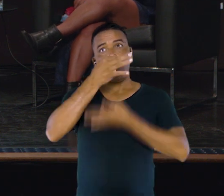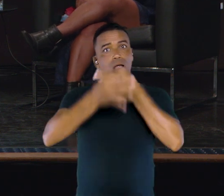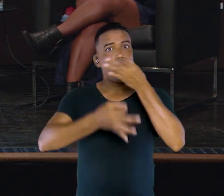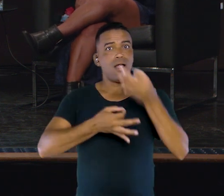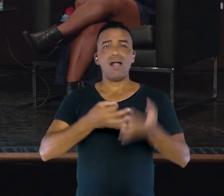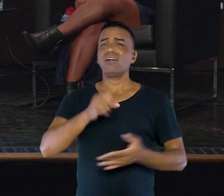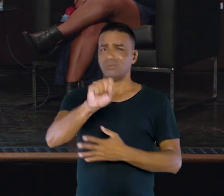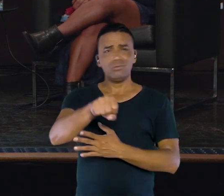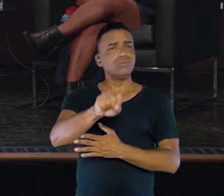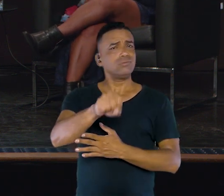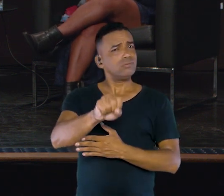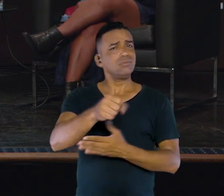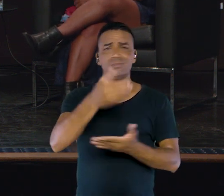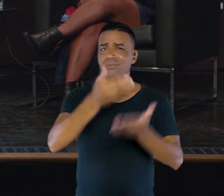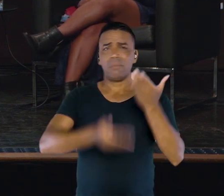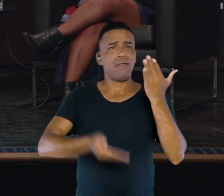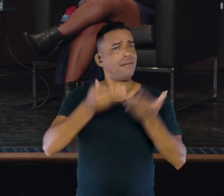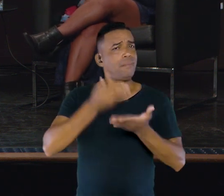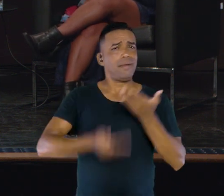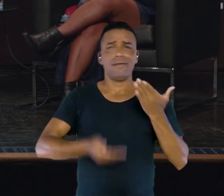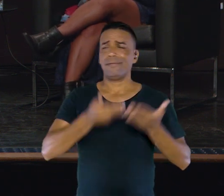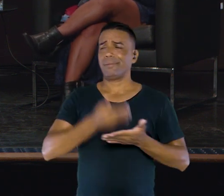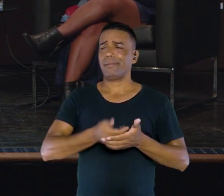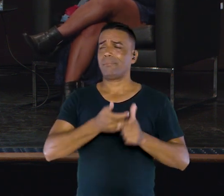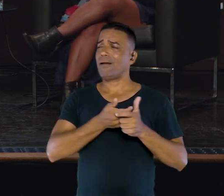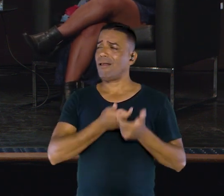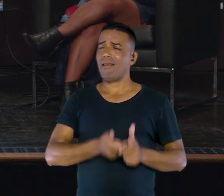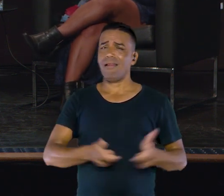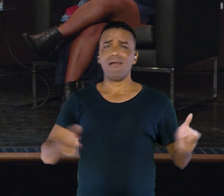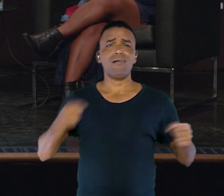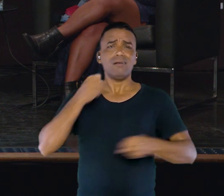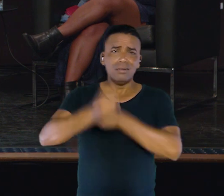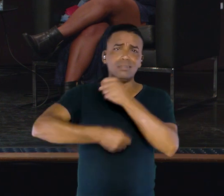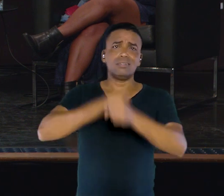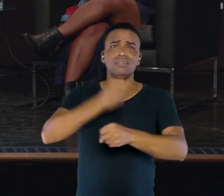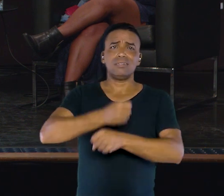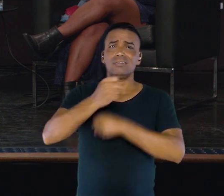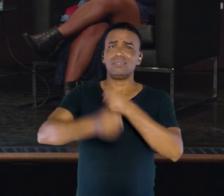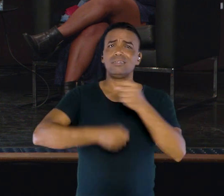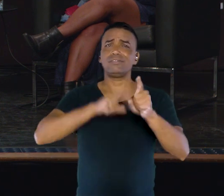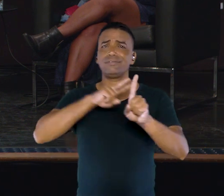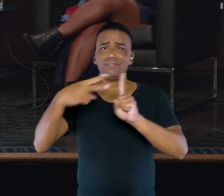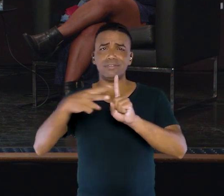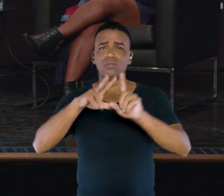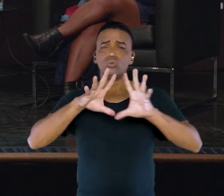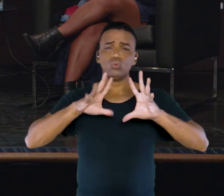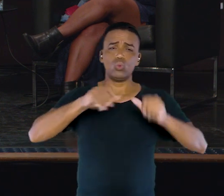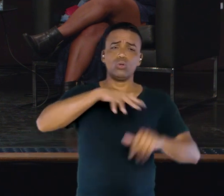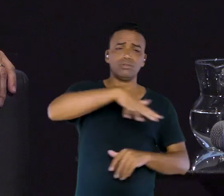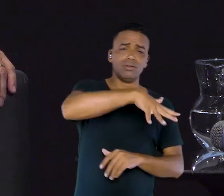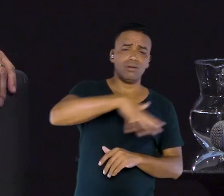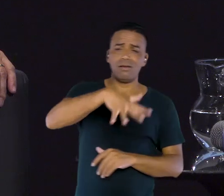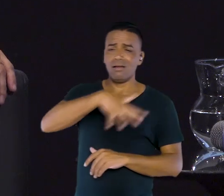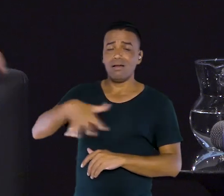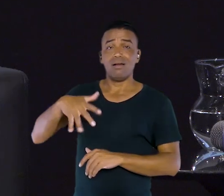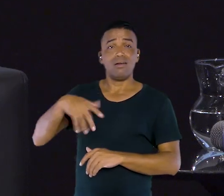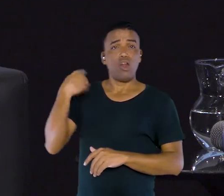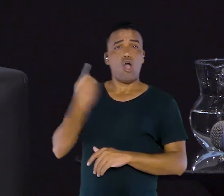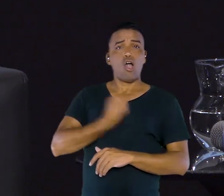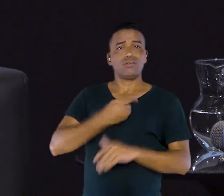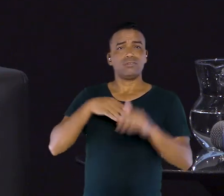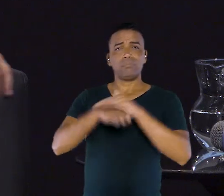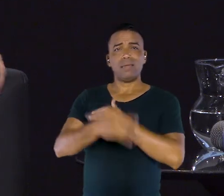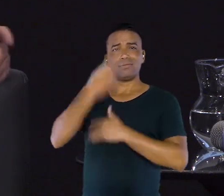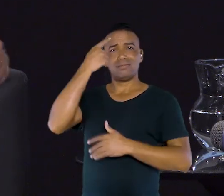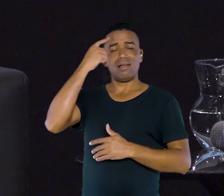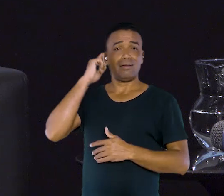Eu acho que sim, a gente perdeu muito, né, nos últimos anos, em todos os aspectos, né? A gente estava acostumado a pensar